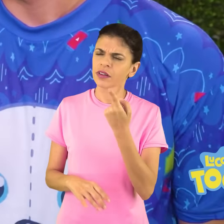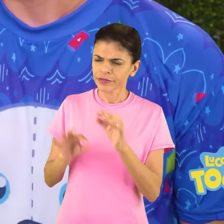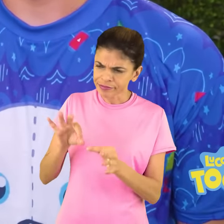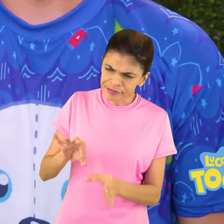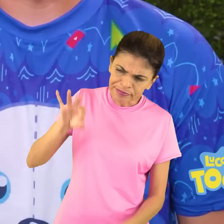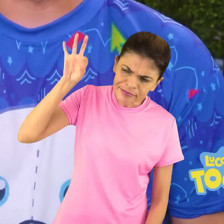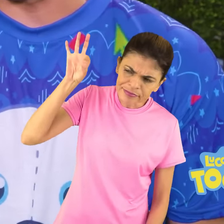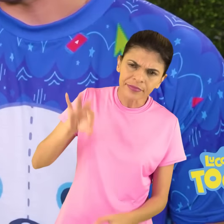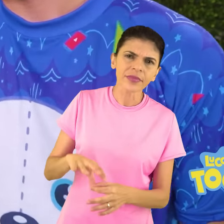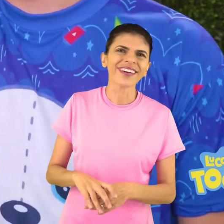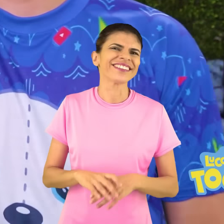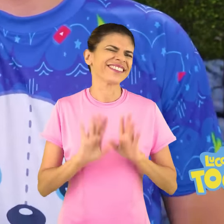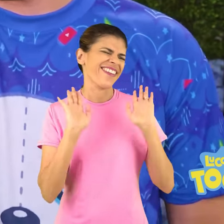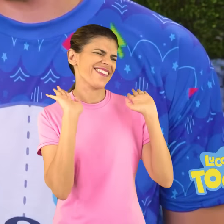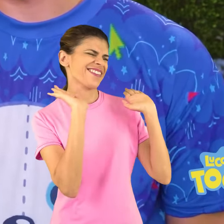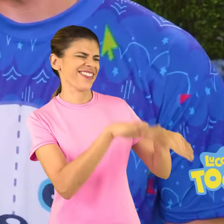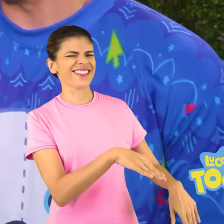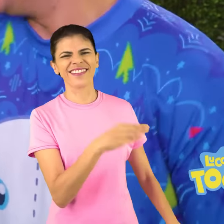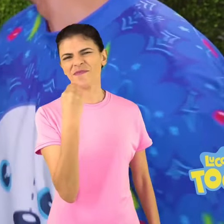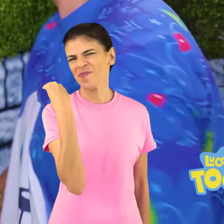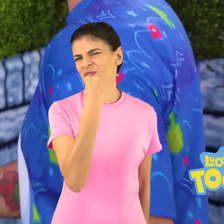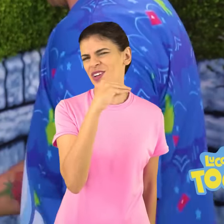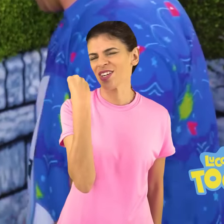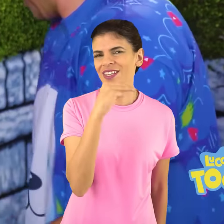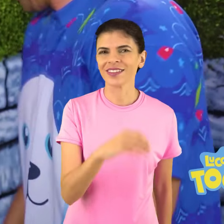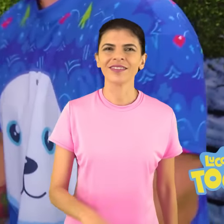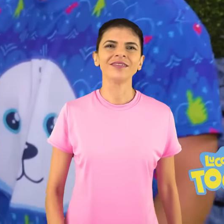se medir Ah, moleza